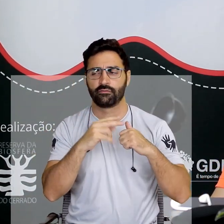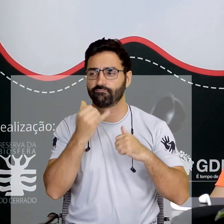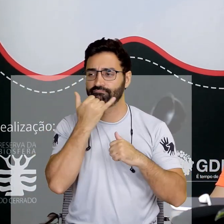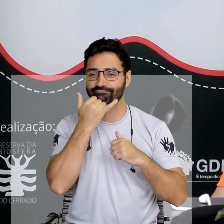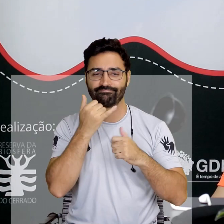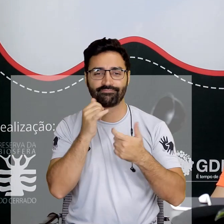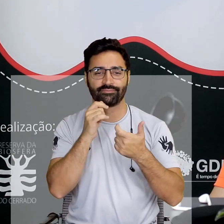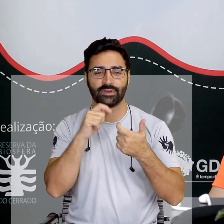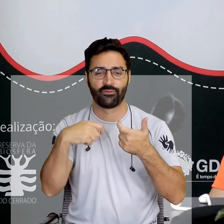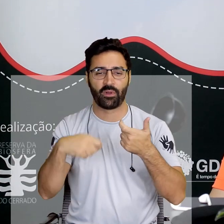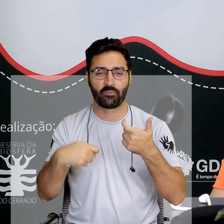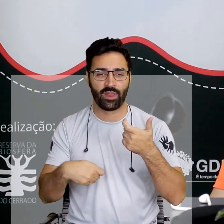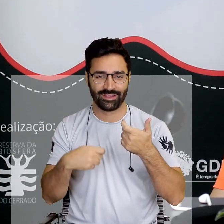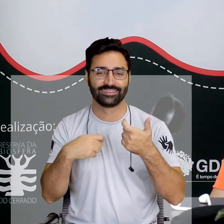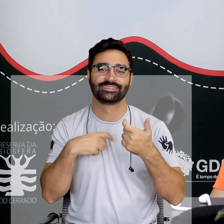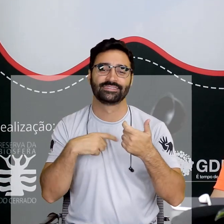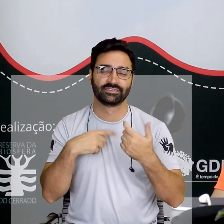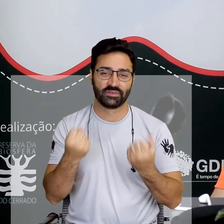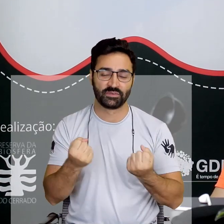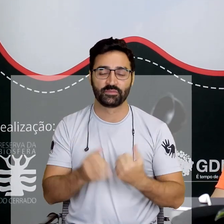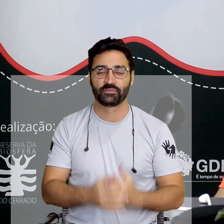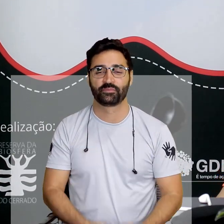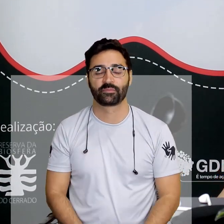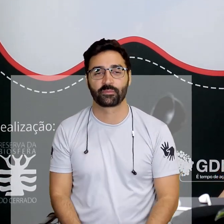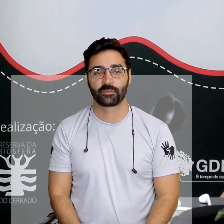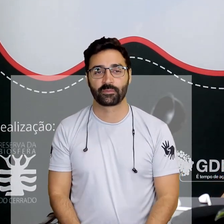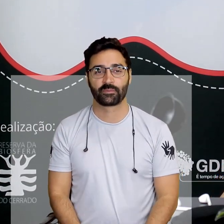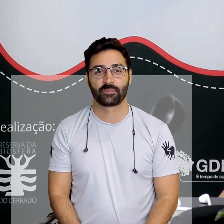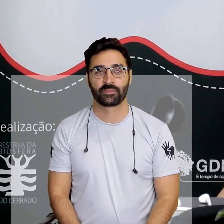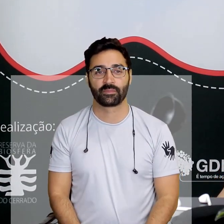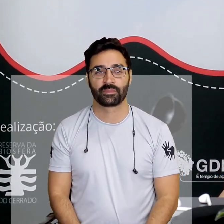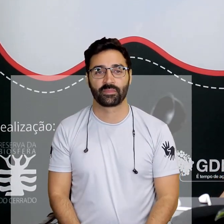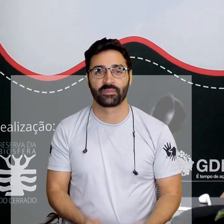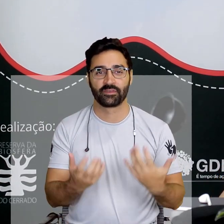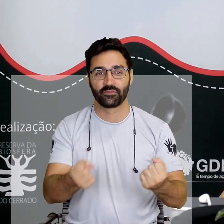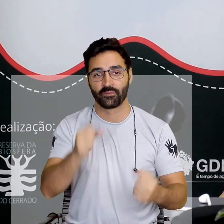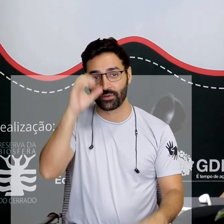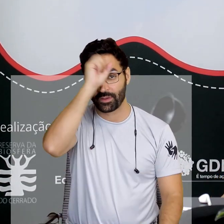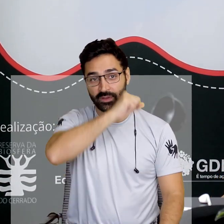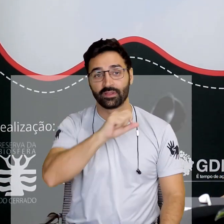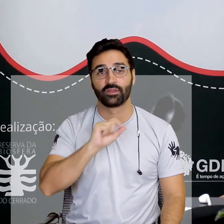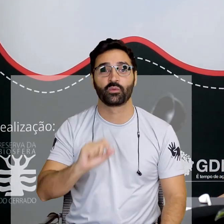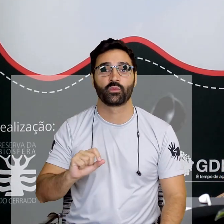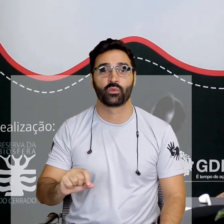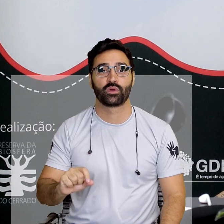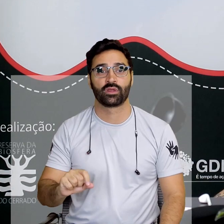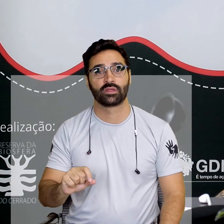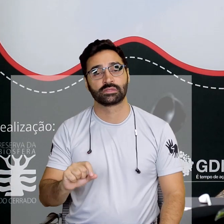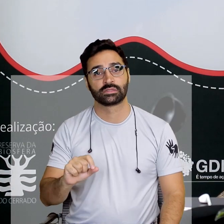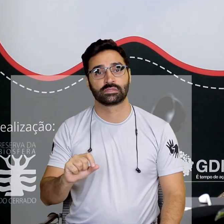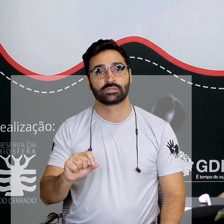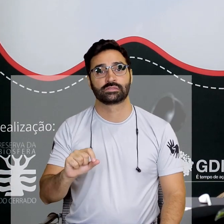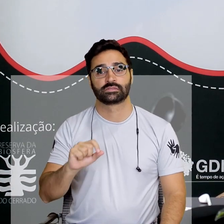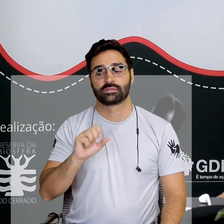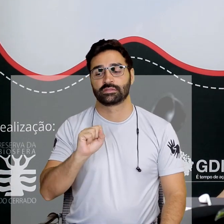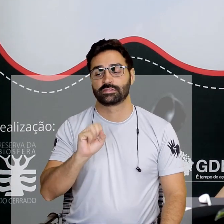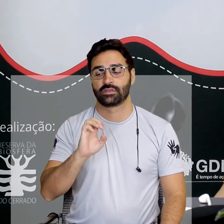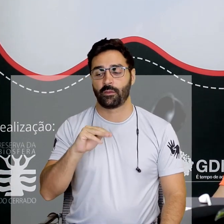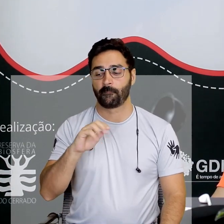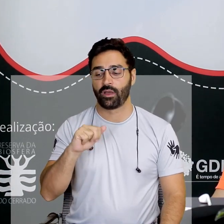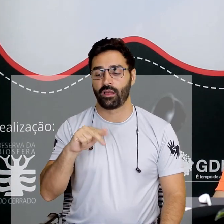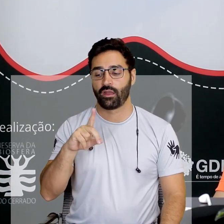sinais agora. E a gente vai aprender os dias da semana, que também